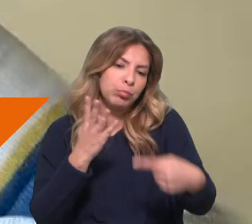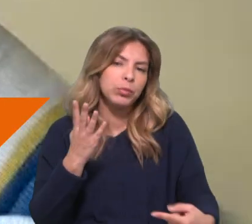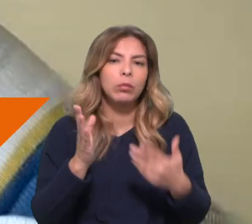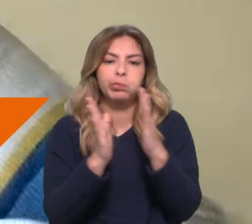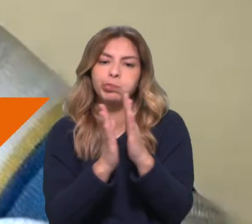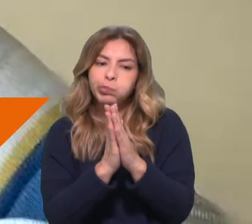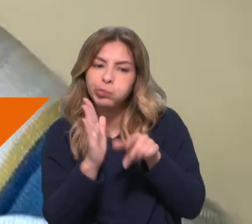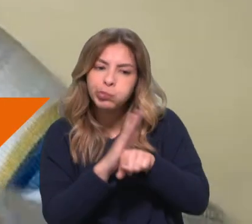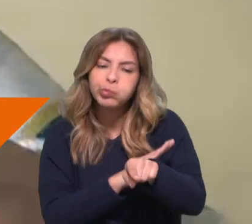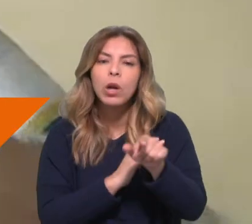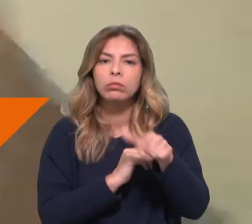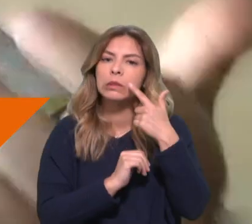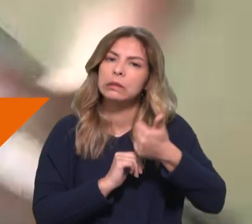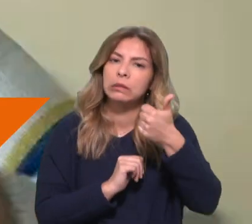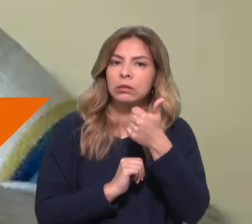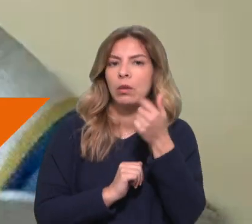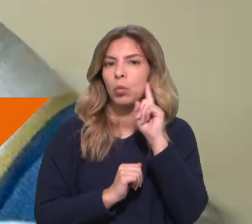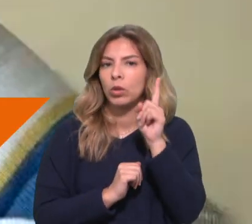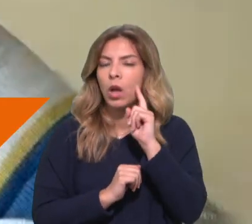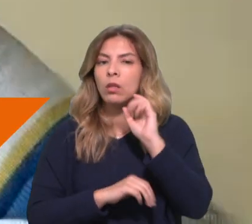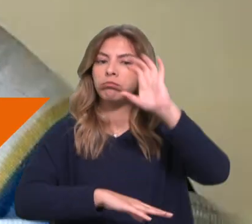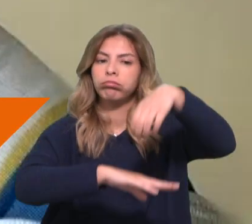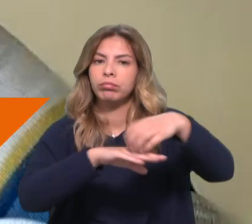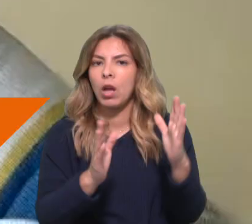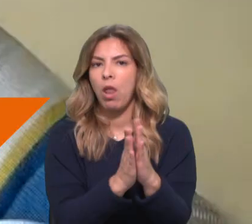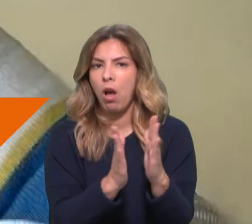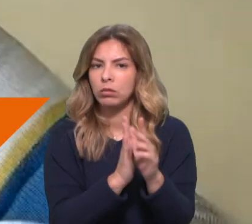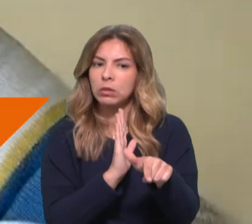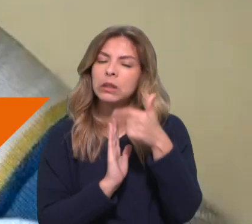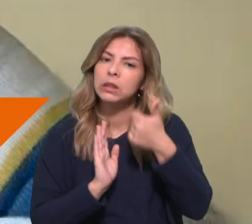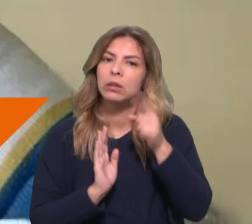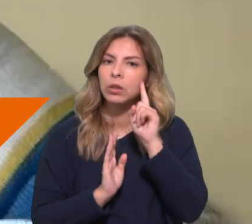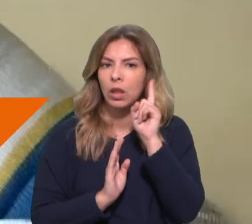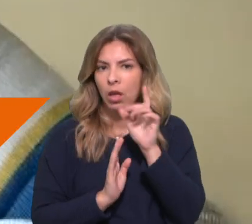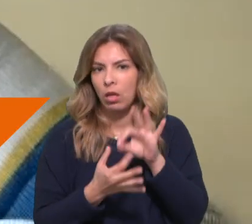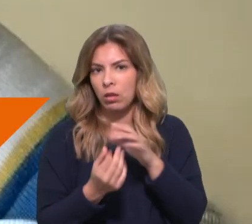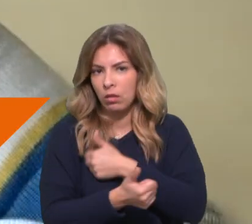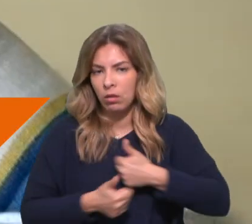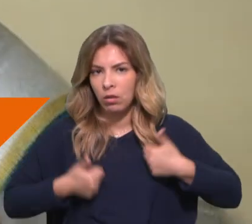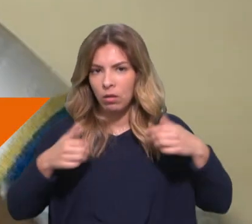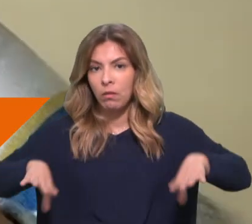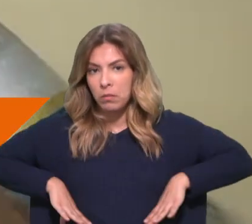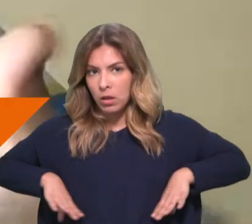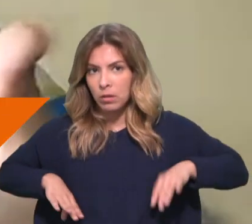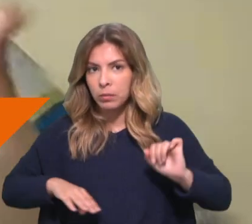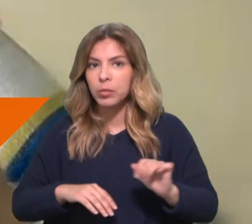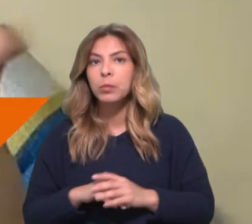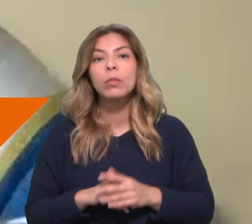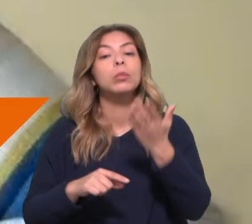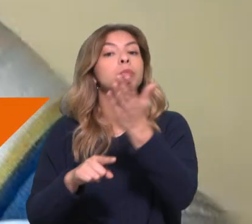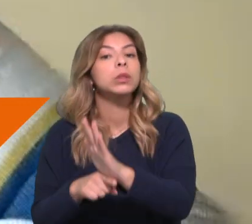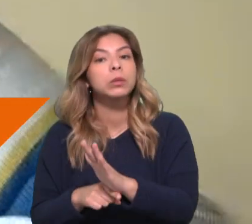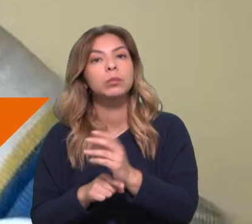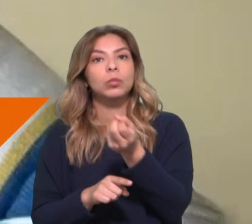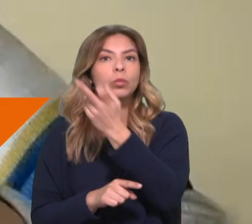e algumas igrejas da nossa cidade de Santa Maria da Feira, como também, por exemplo, a visita que aconteceu no